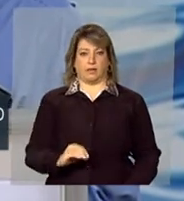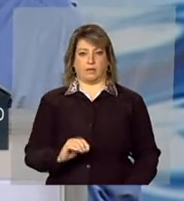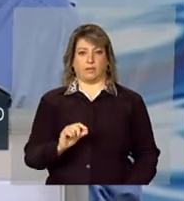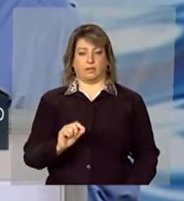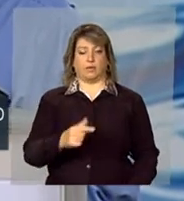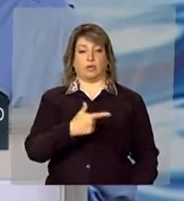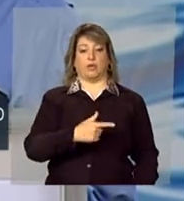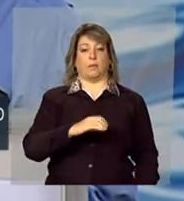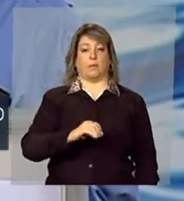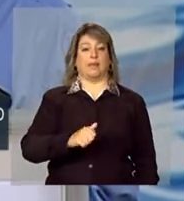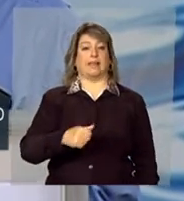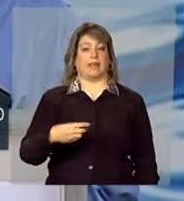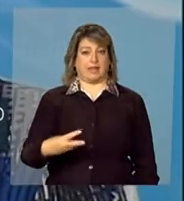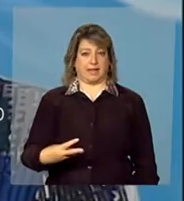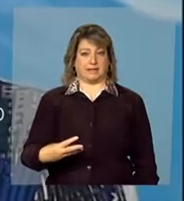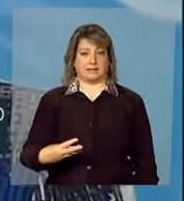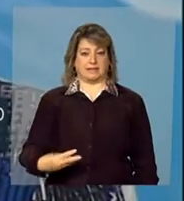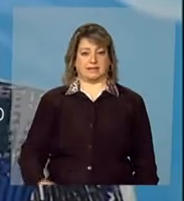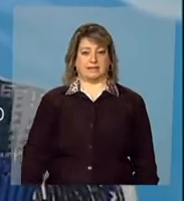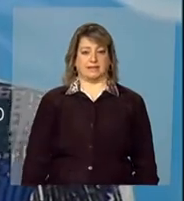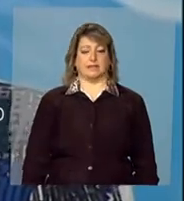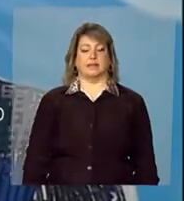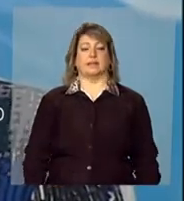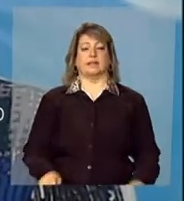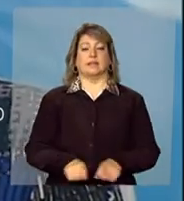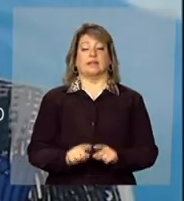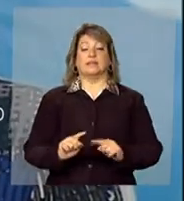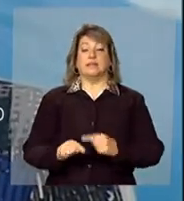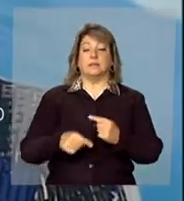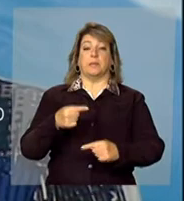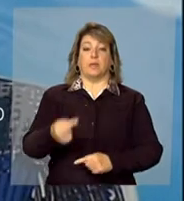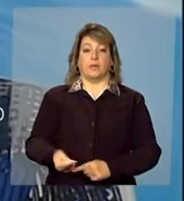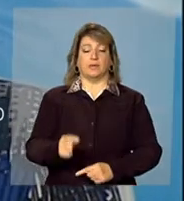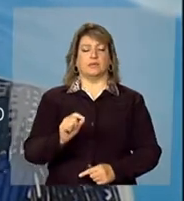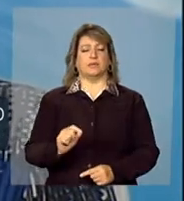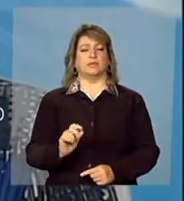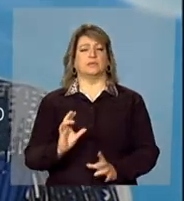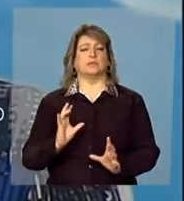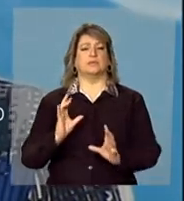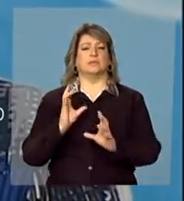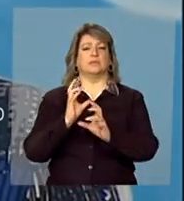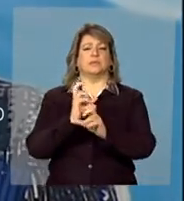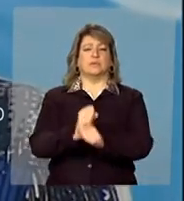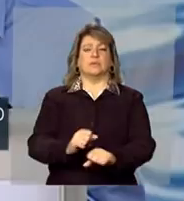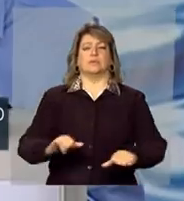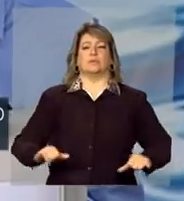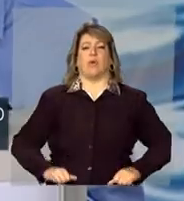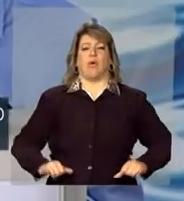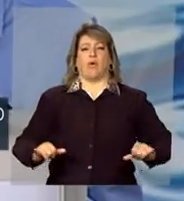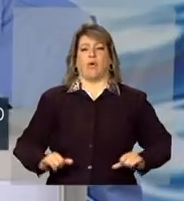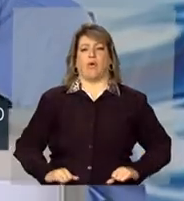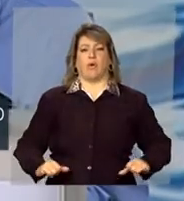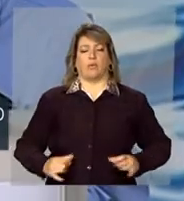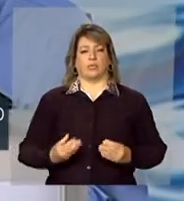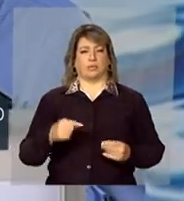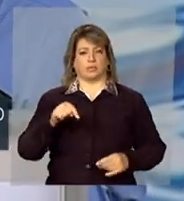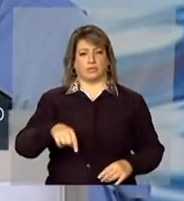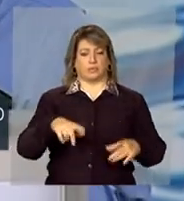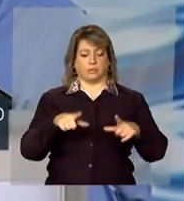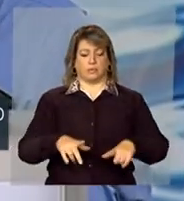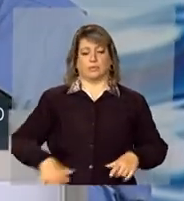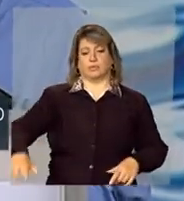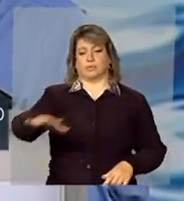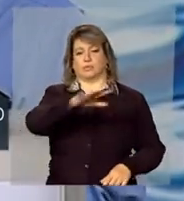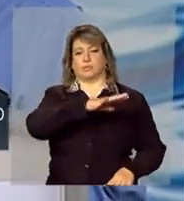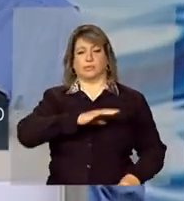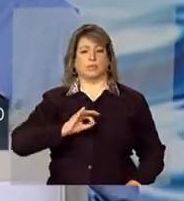de 2013, depois de tanto sofrimento, o Nordeste